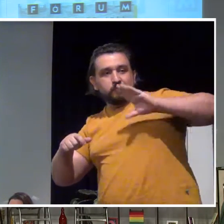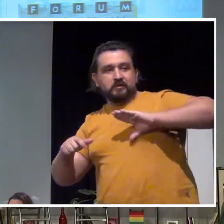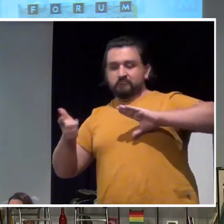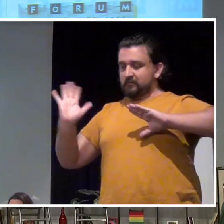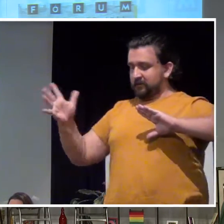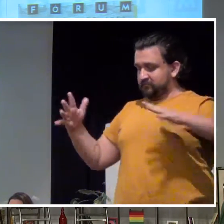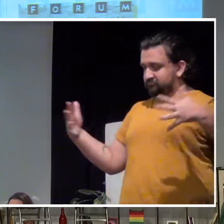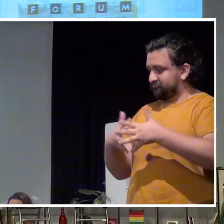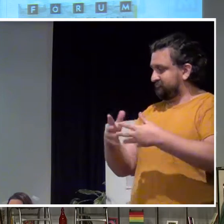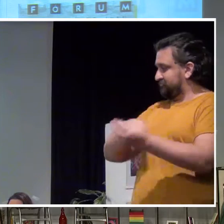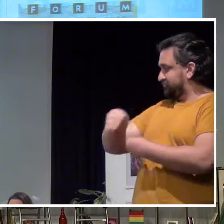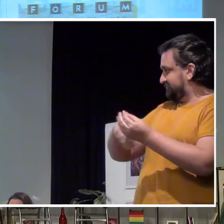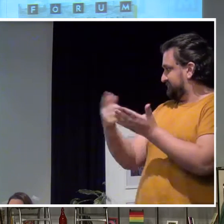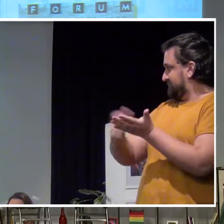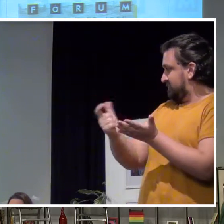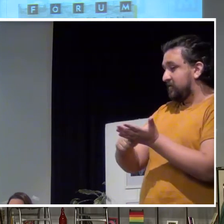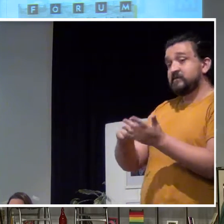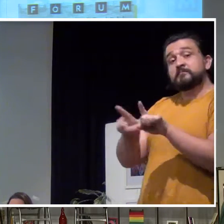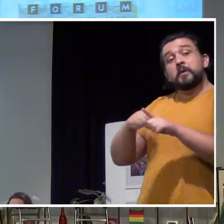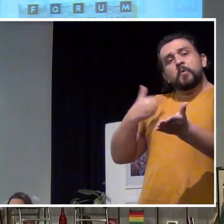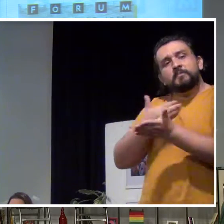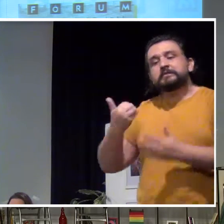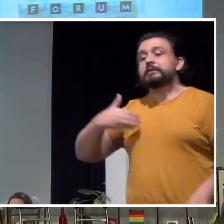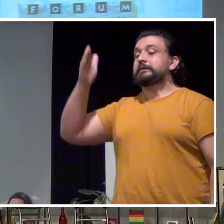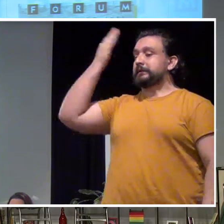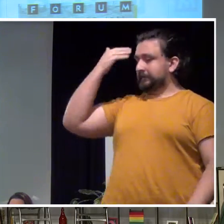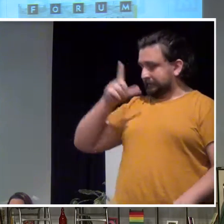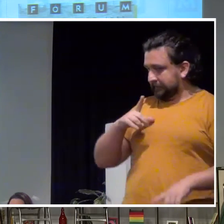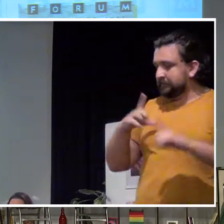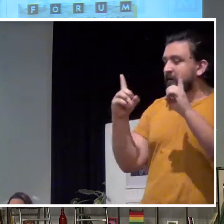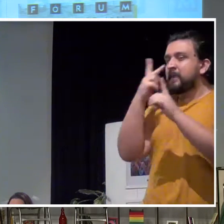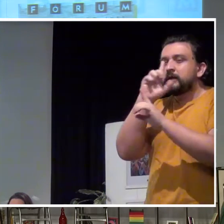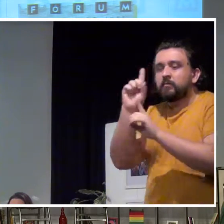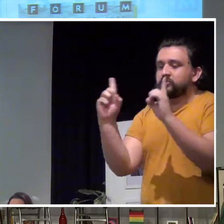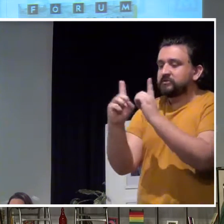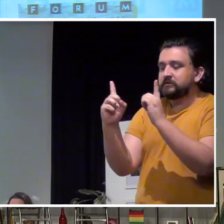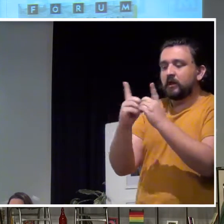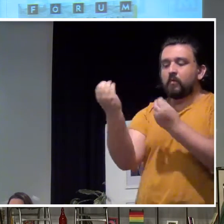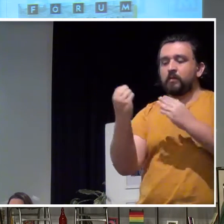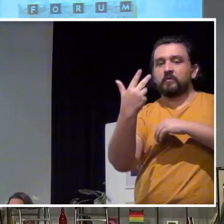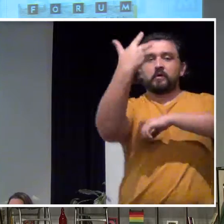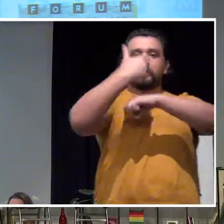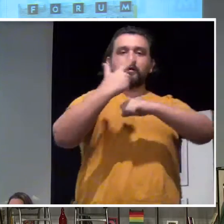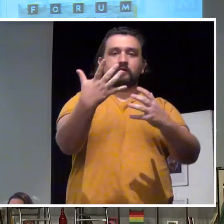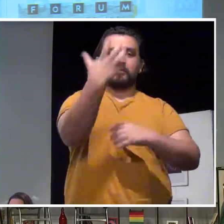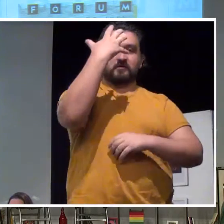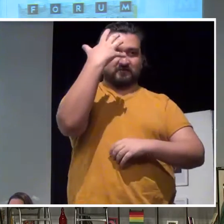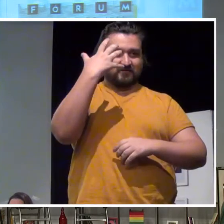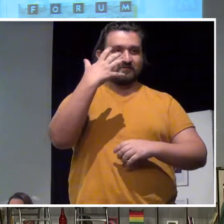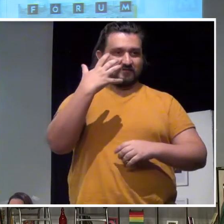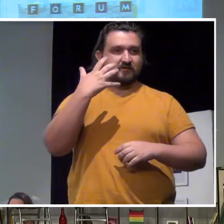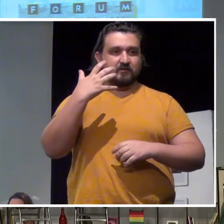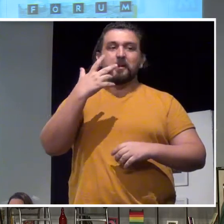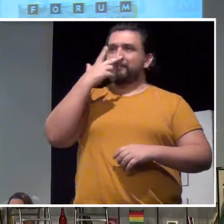do surdo. Eu fui compreendendo que há uma didática para se manifestar na frente das câmeras, que ele era o meu